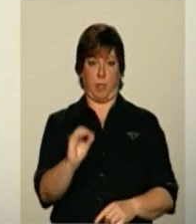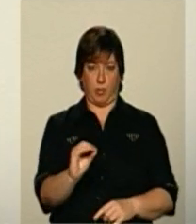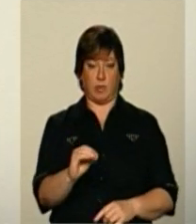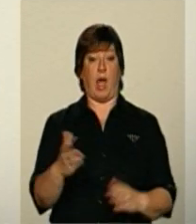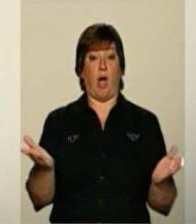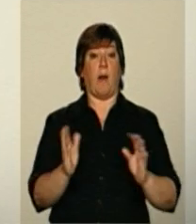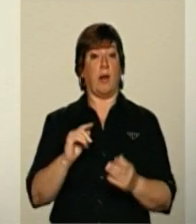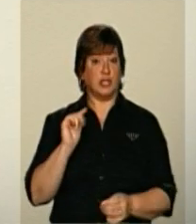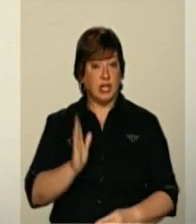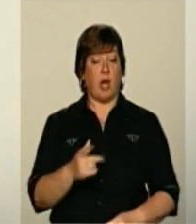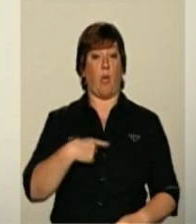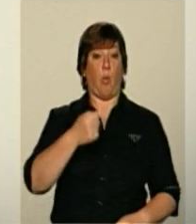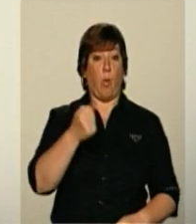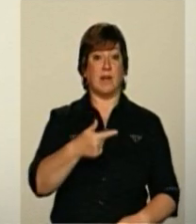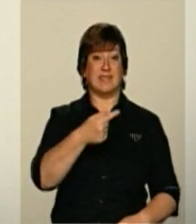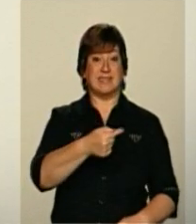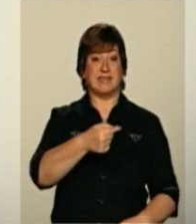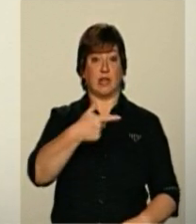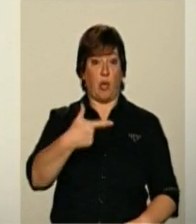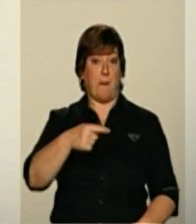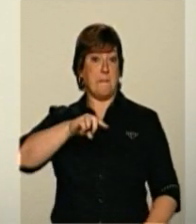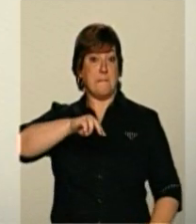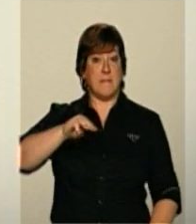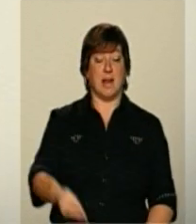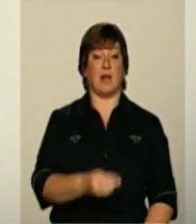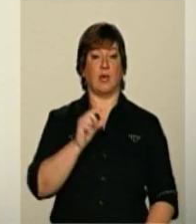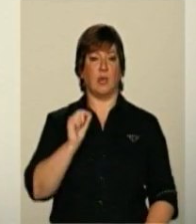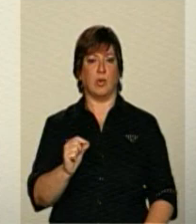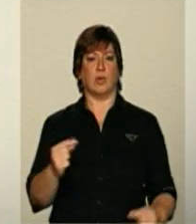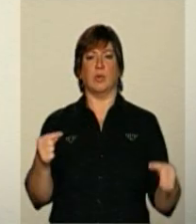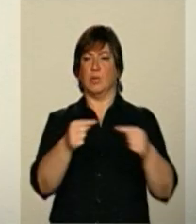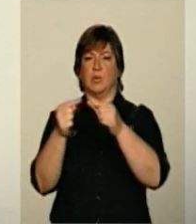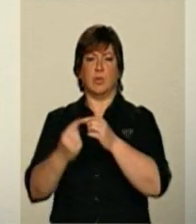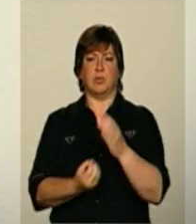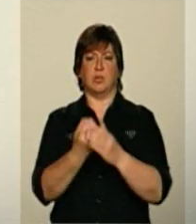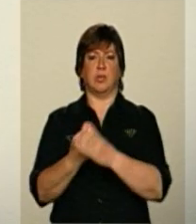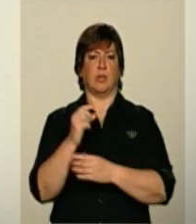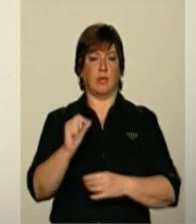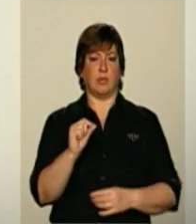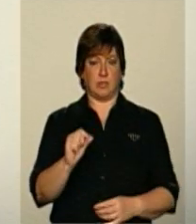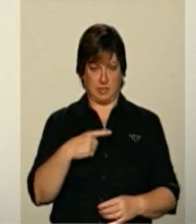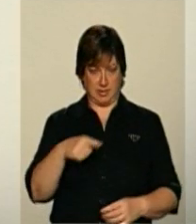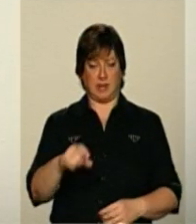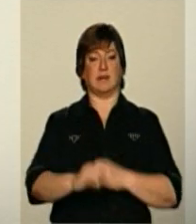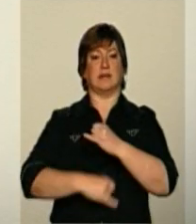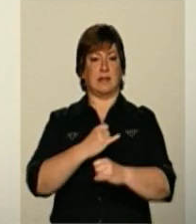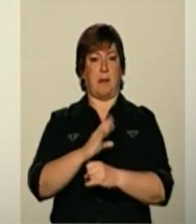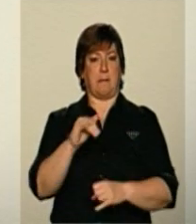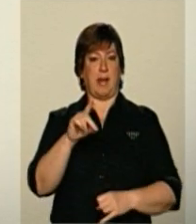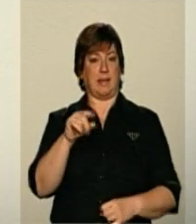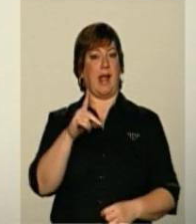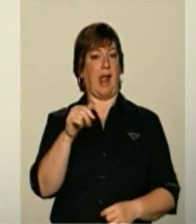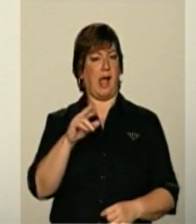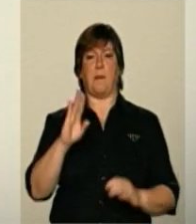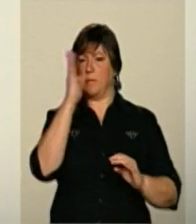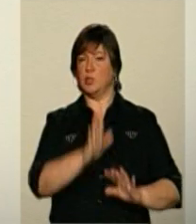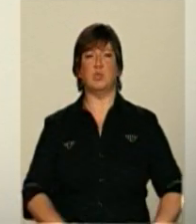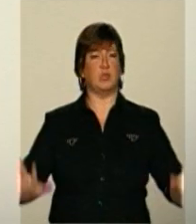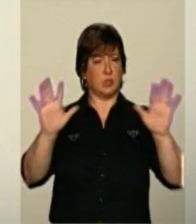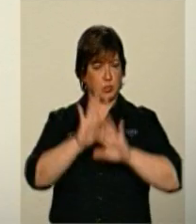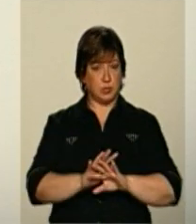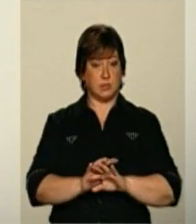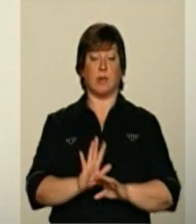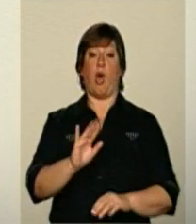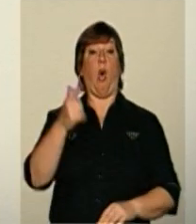72 milhões de ligações em banda larga em todo o Brasil outro dado muito importante Luciano é